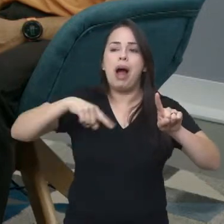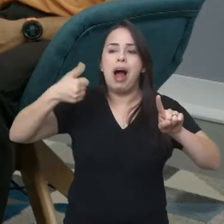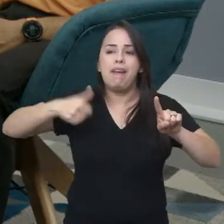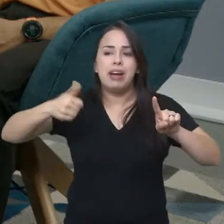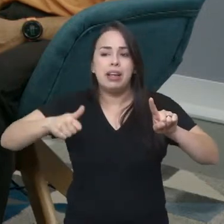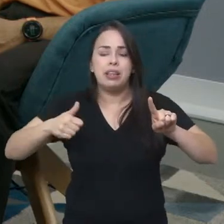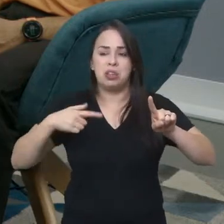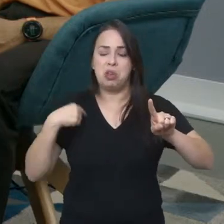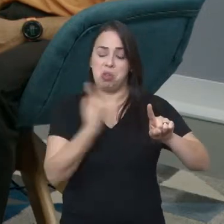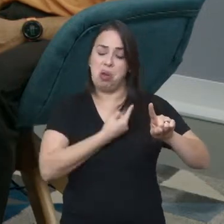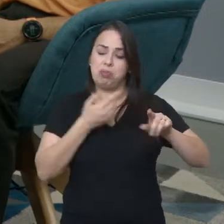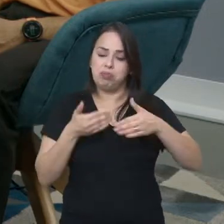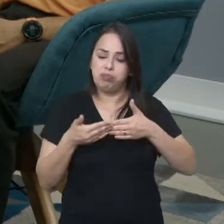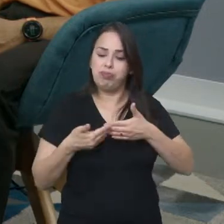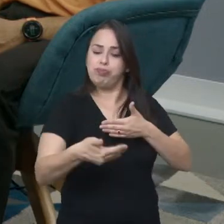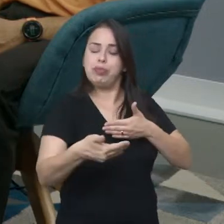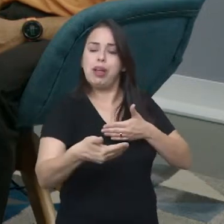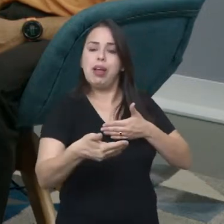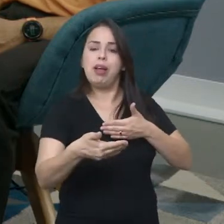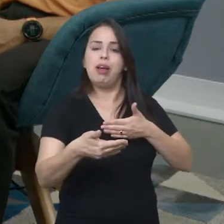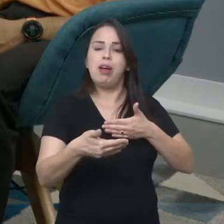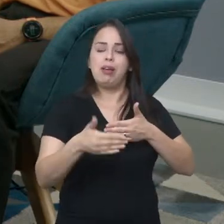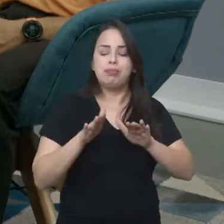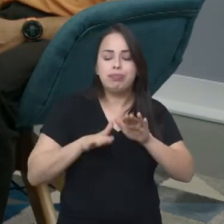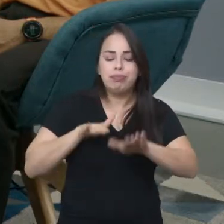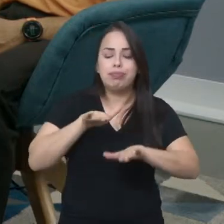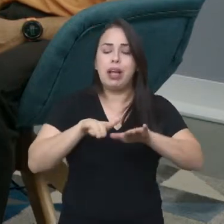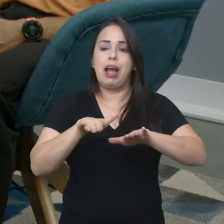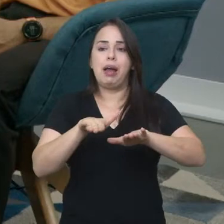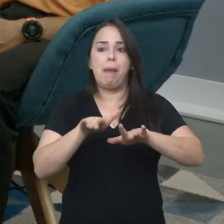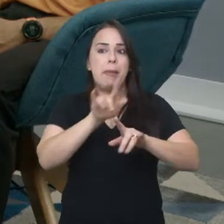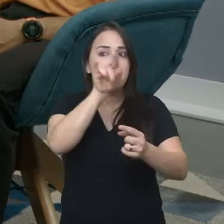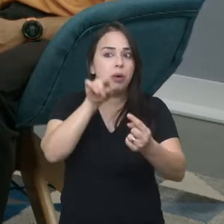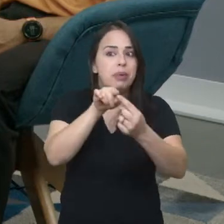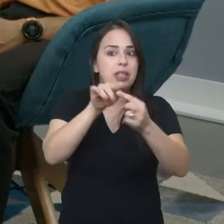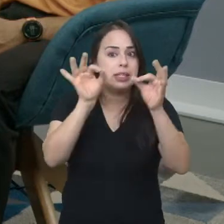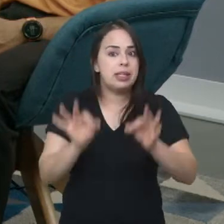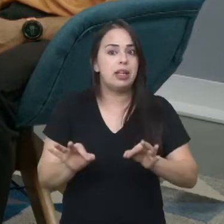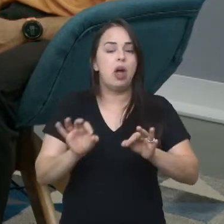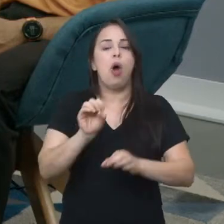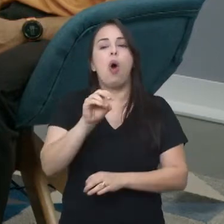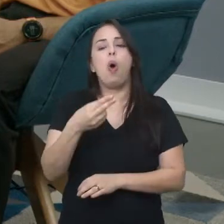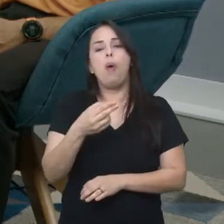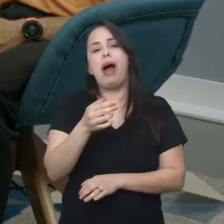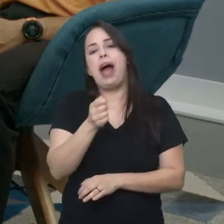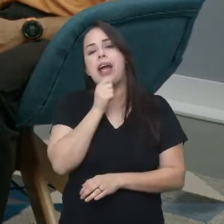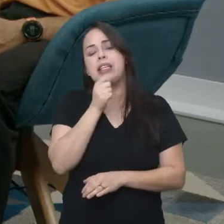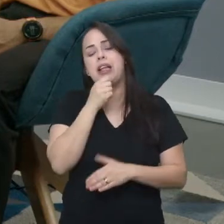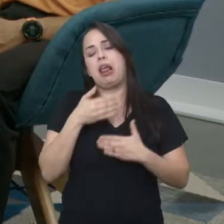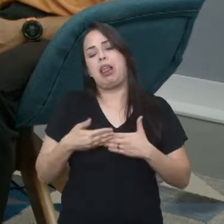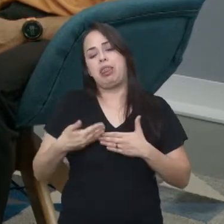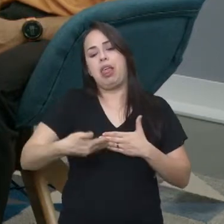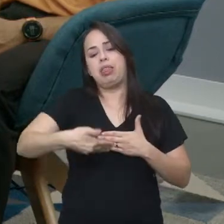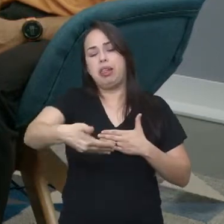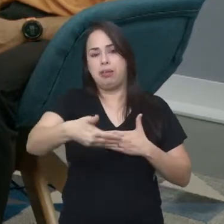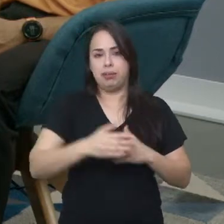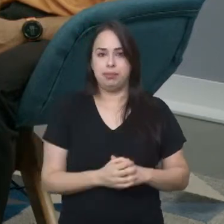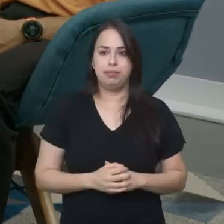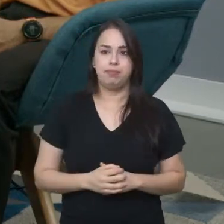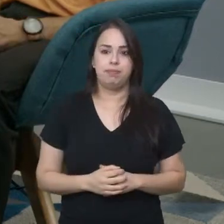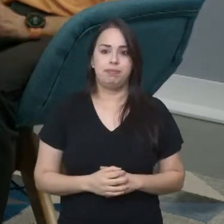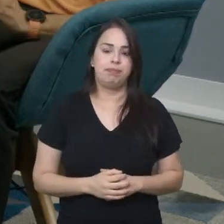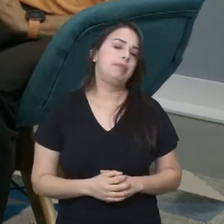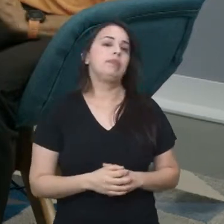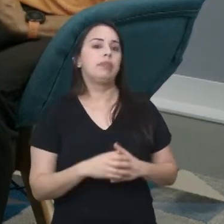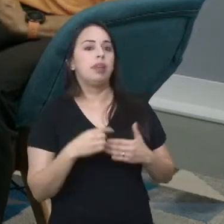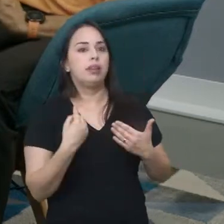estamos caminhando para uma forma ideal ou ainda tem muito a percorrer, muito a avançar? O